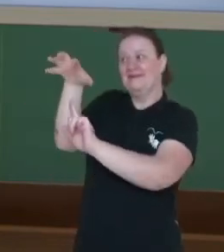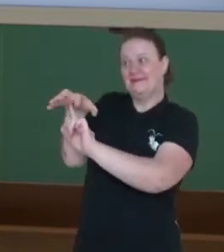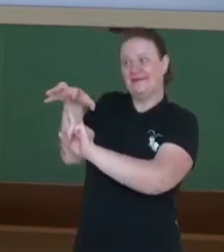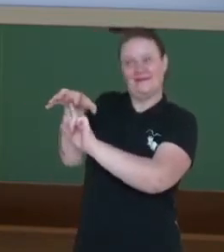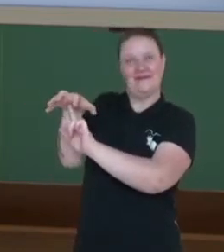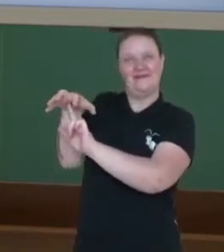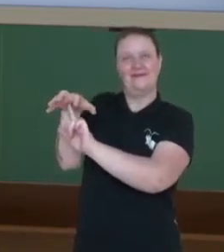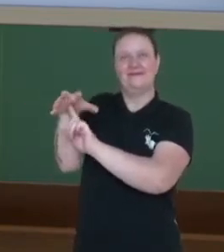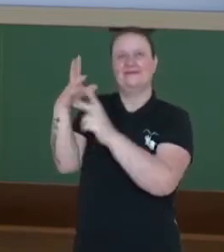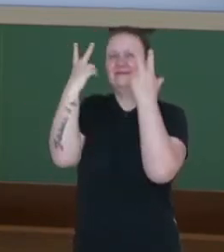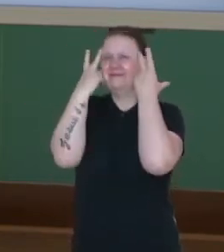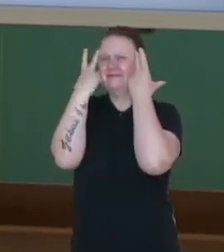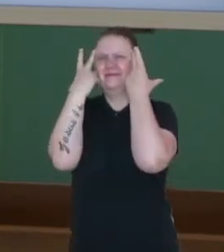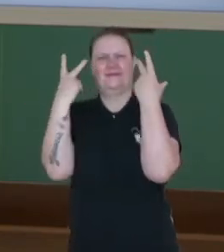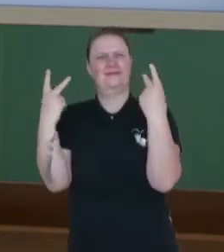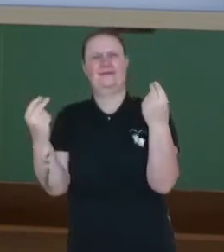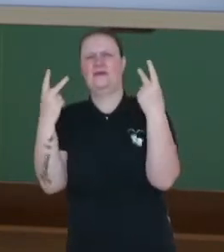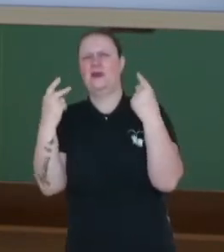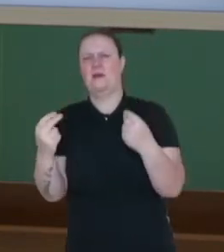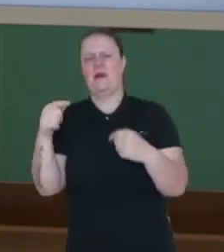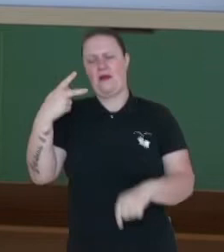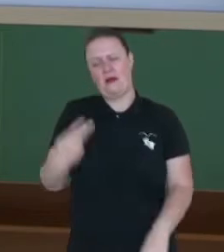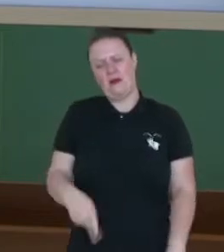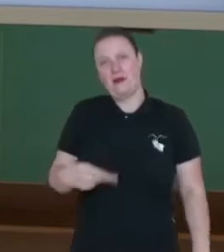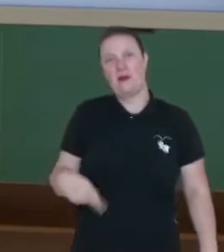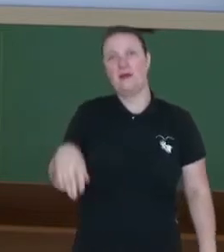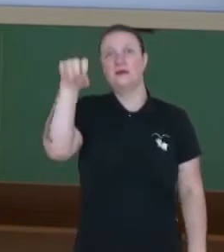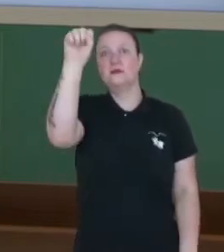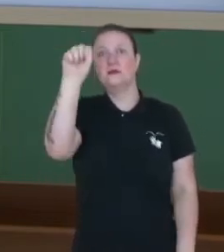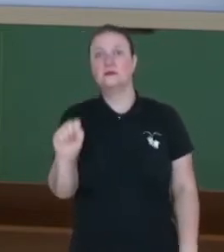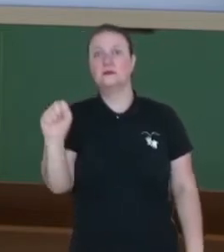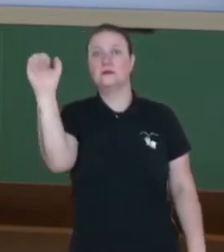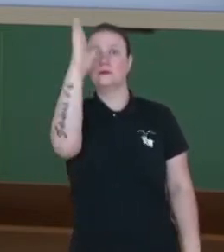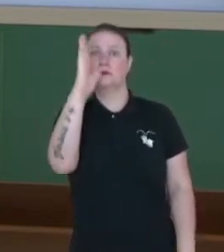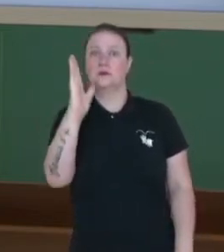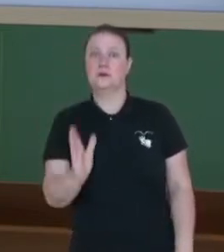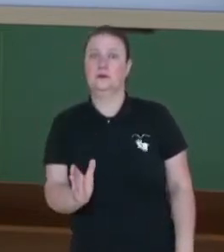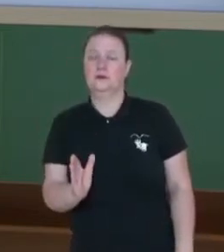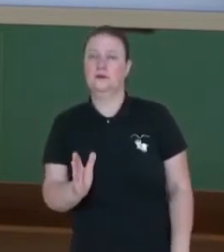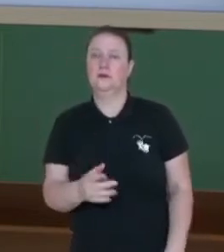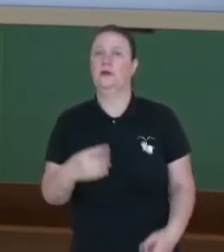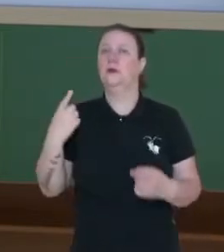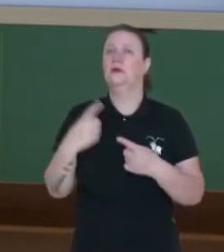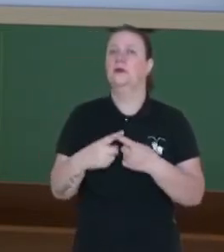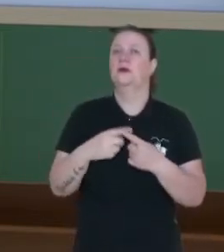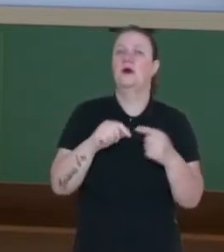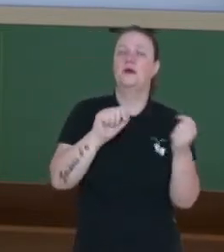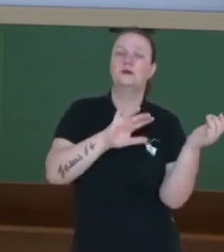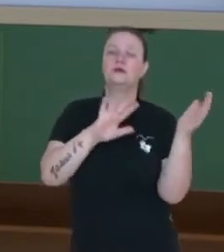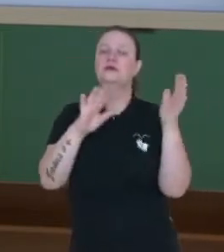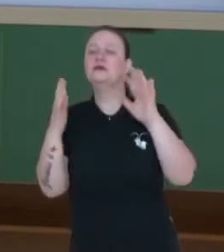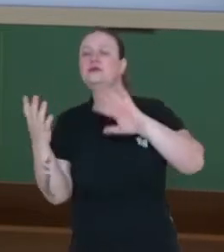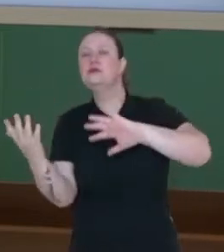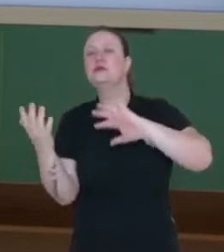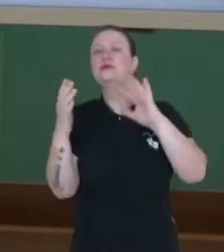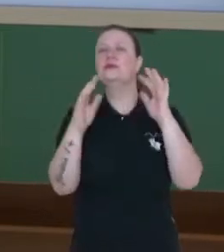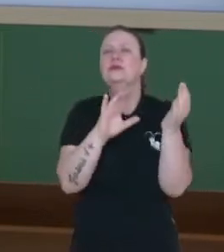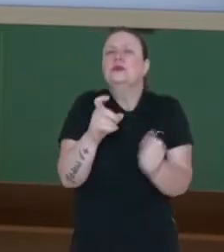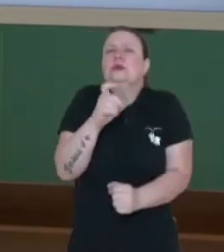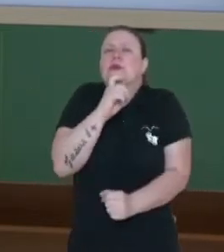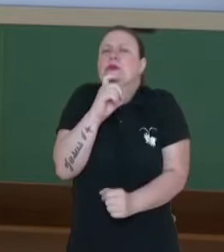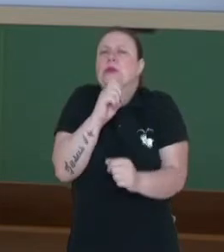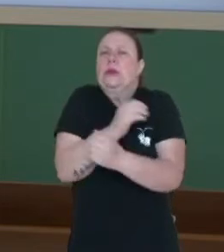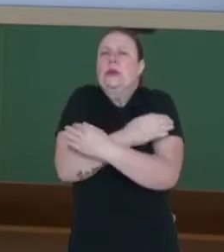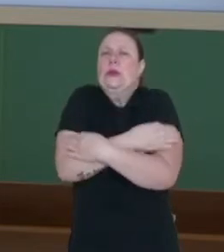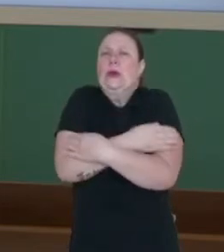tão comuns no sul do Brasil, né, essas árvores de araucária, devido ao clima mais frio que nós temos aqui ao sul,